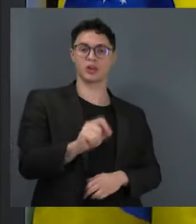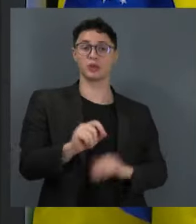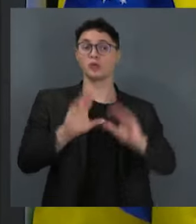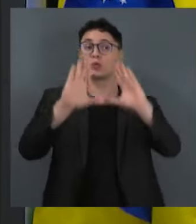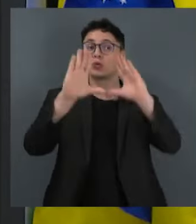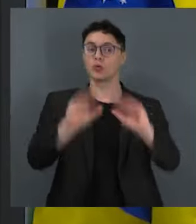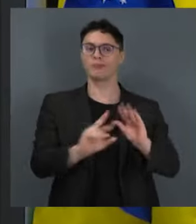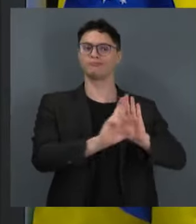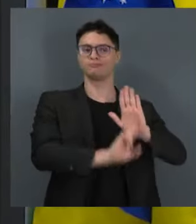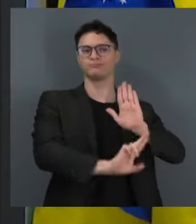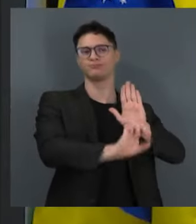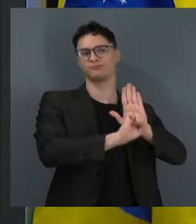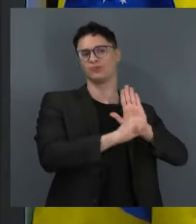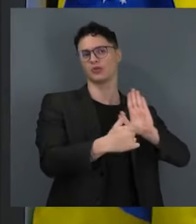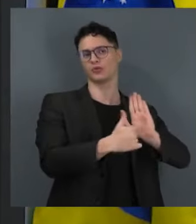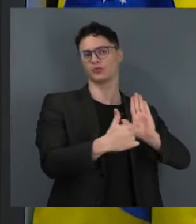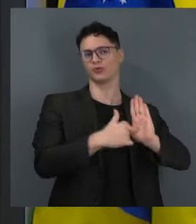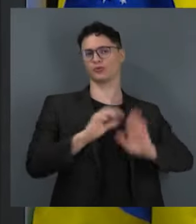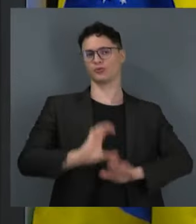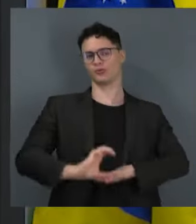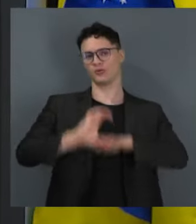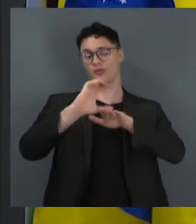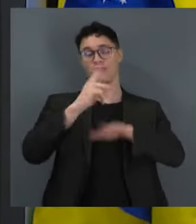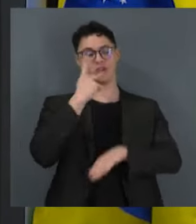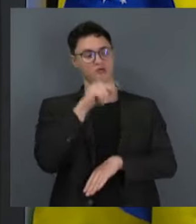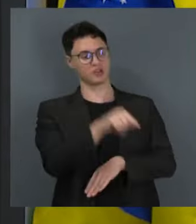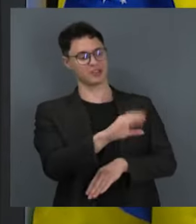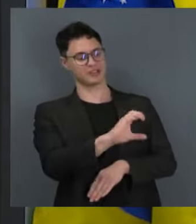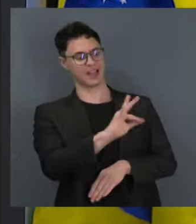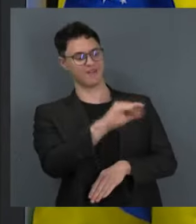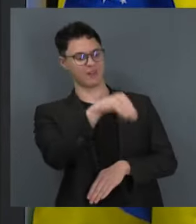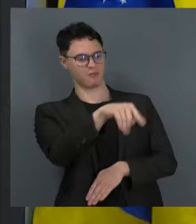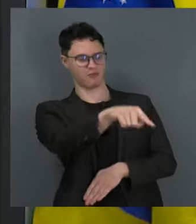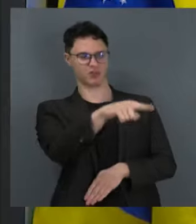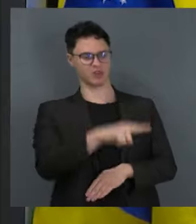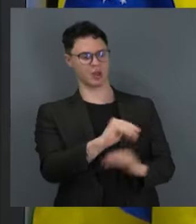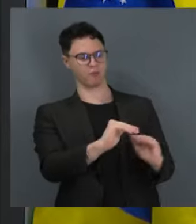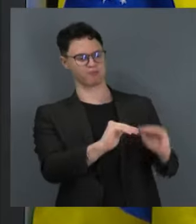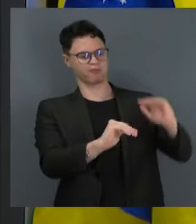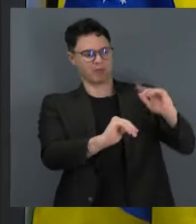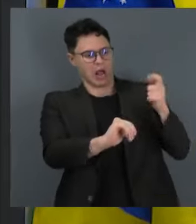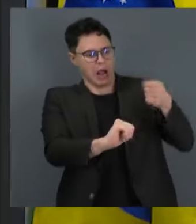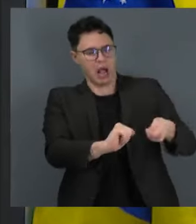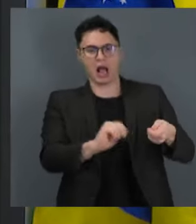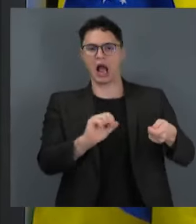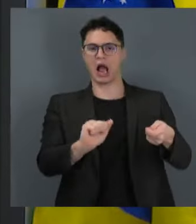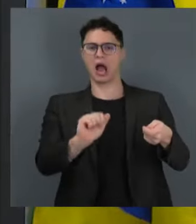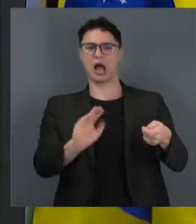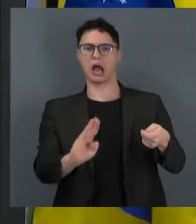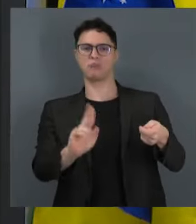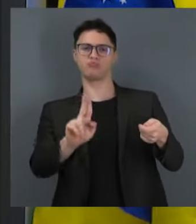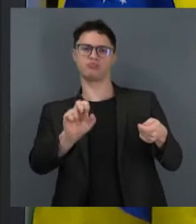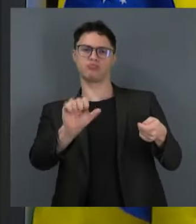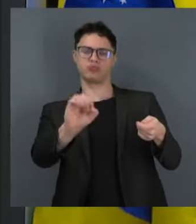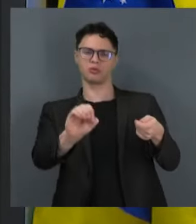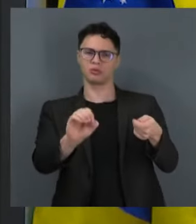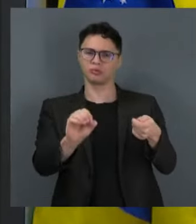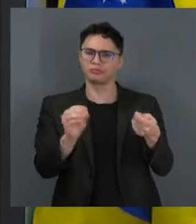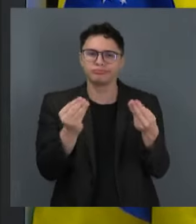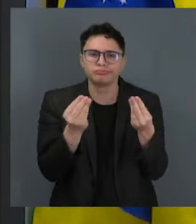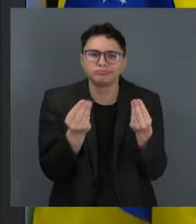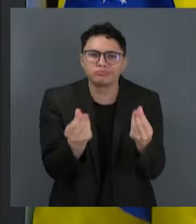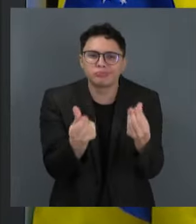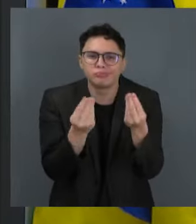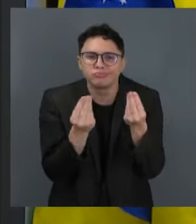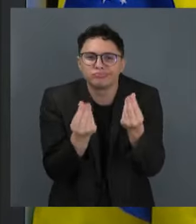os efeitos da resolução dizendo que o cfm estaria abusando em seu poder regulamentador isso não tem nenhum